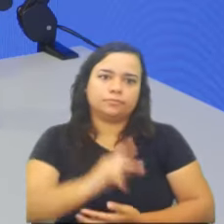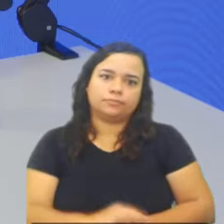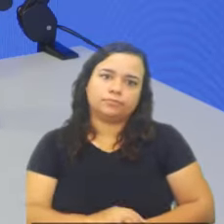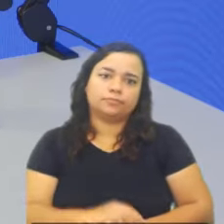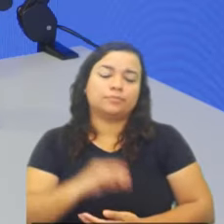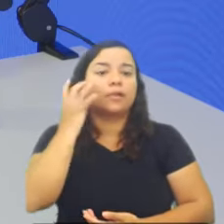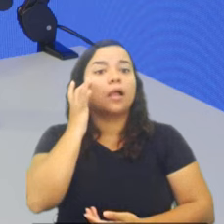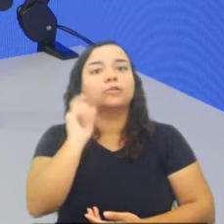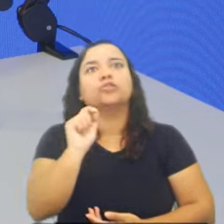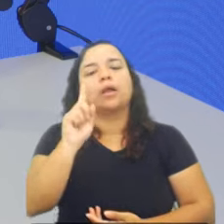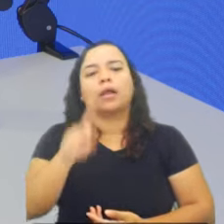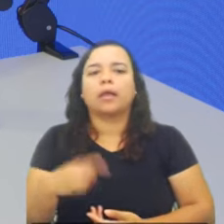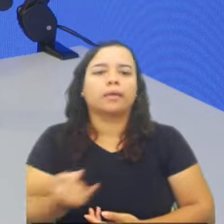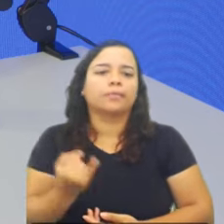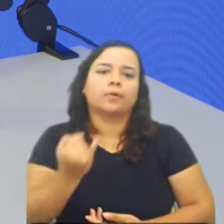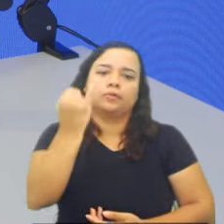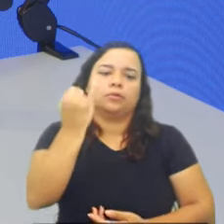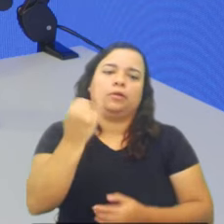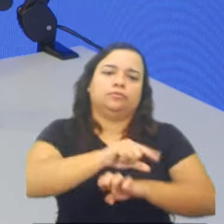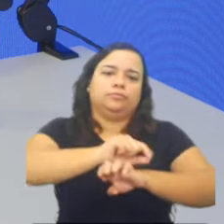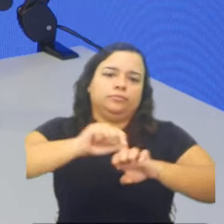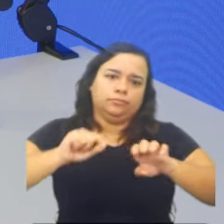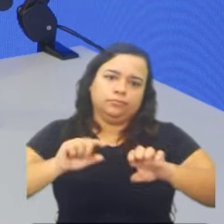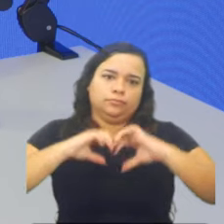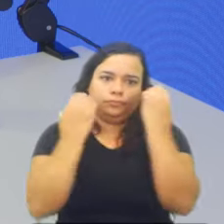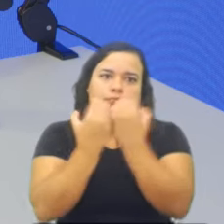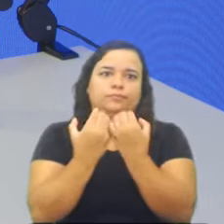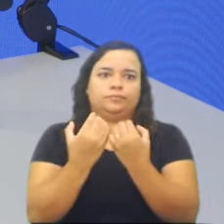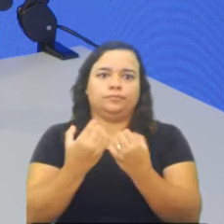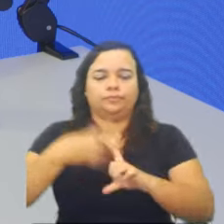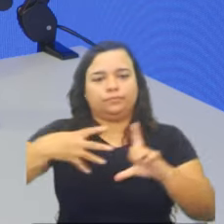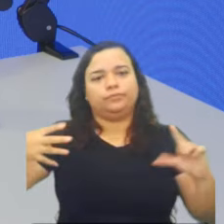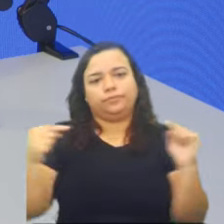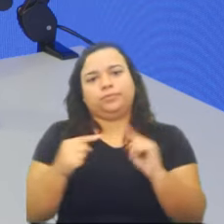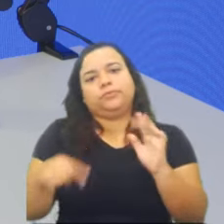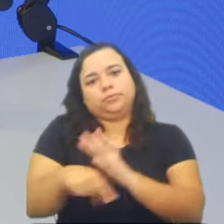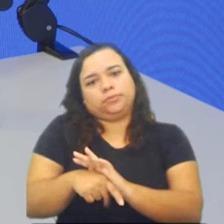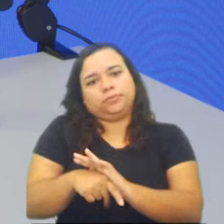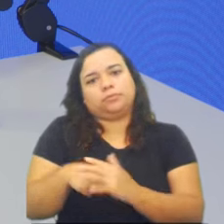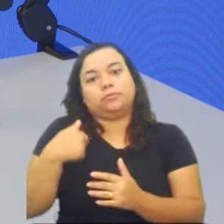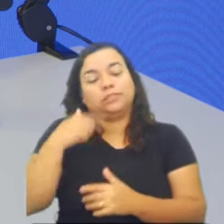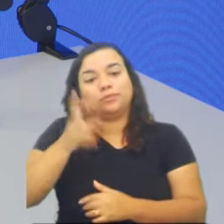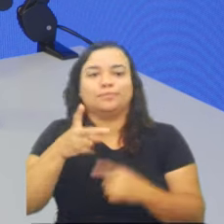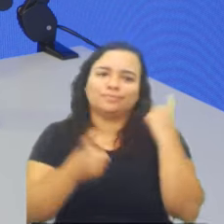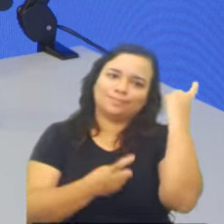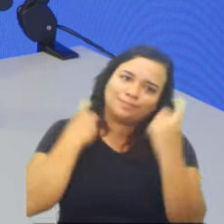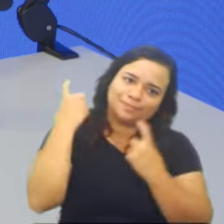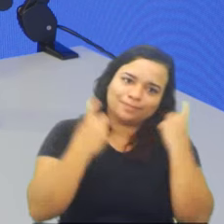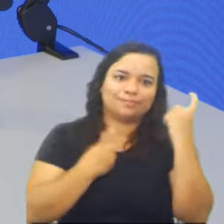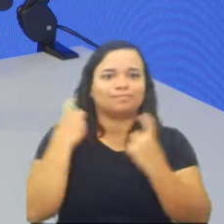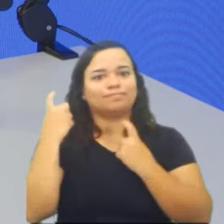dificuldades eu acho Paulo que é fundamental o empreendedorismo paraa comunidade LGBT eu fico sempre